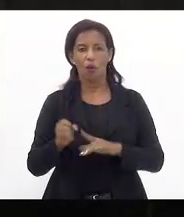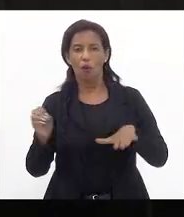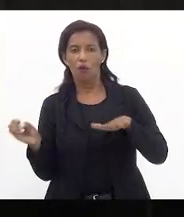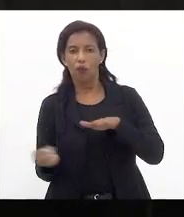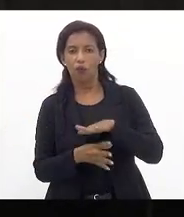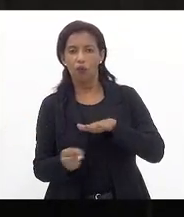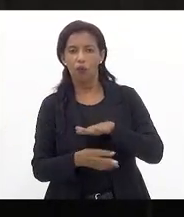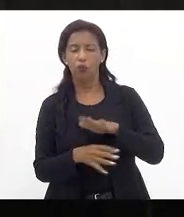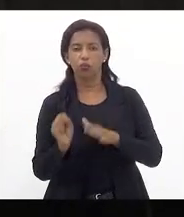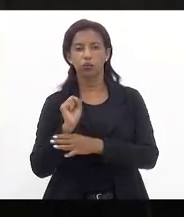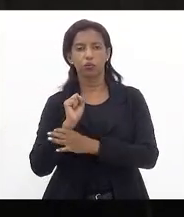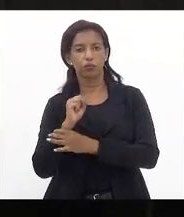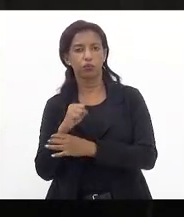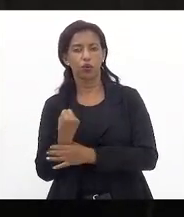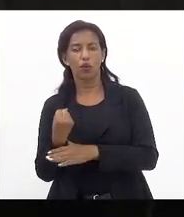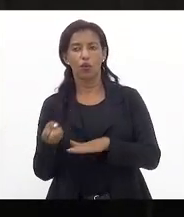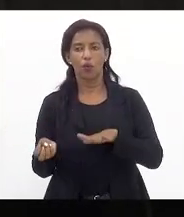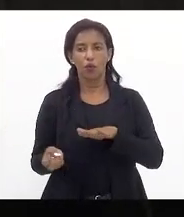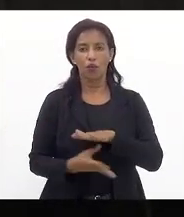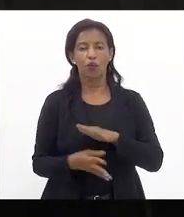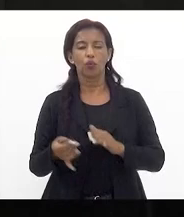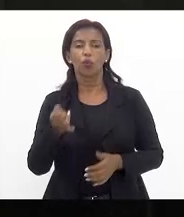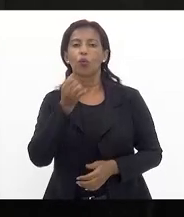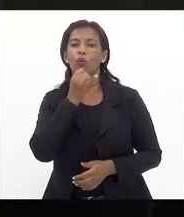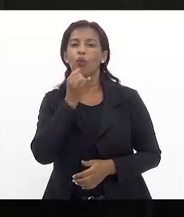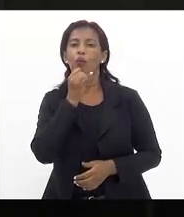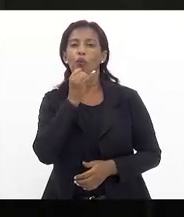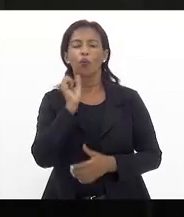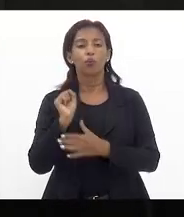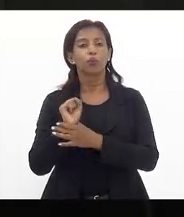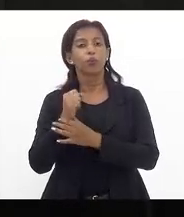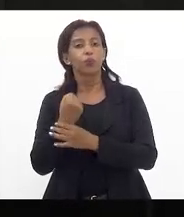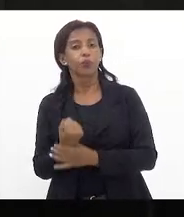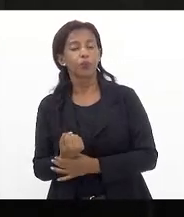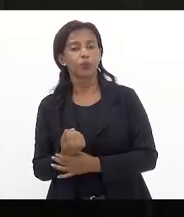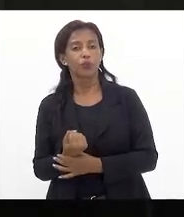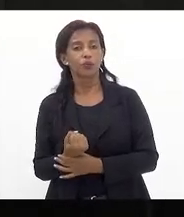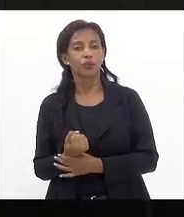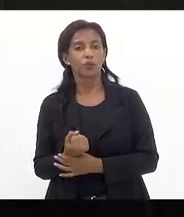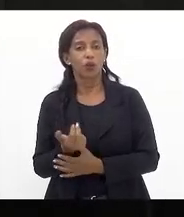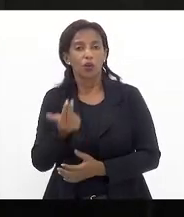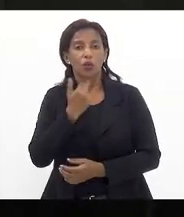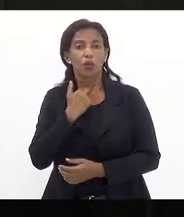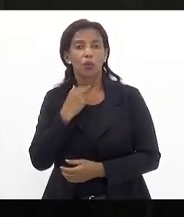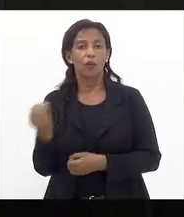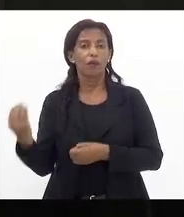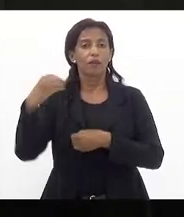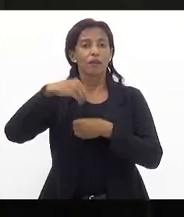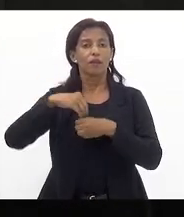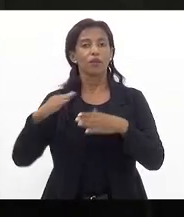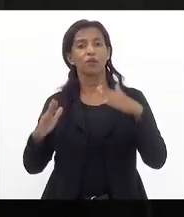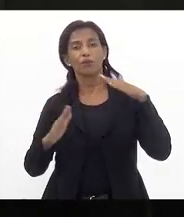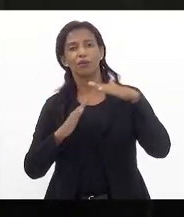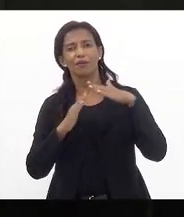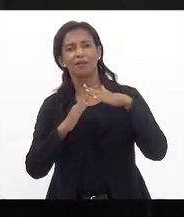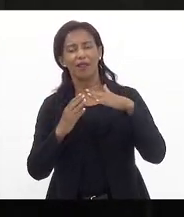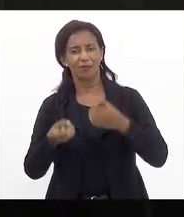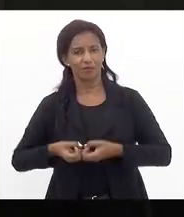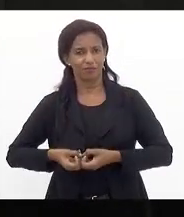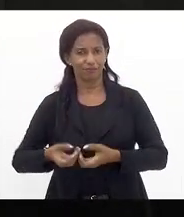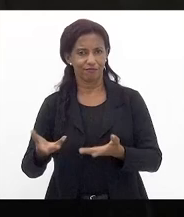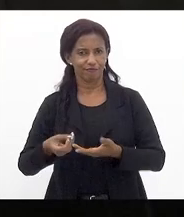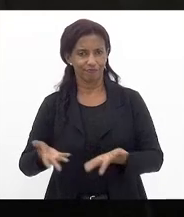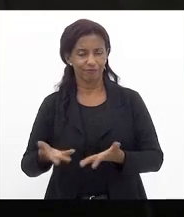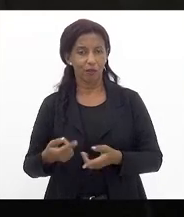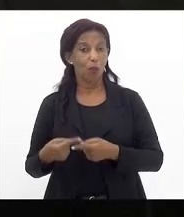de segurança, fundos como, por exemplo, fundo de segurança, isso não pode estar dentro do teto de gasto, porque